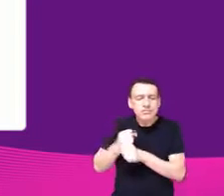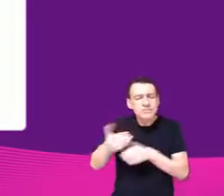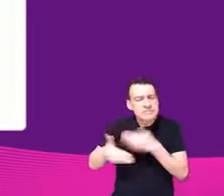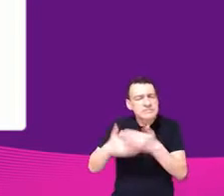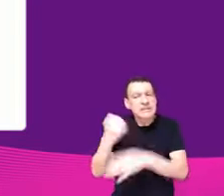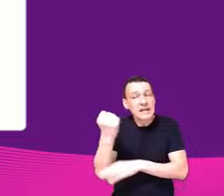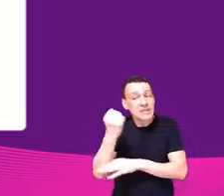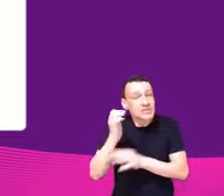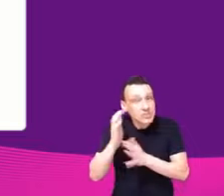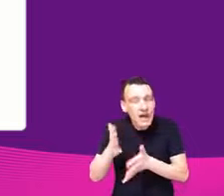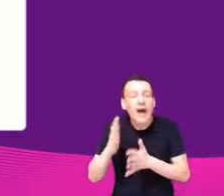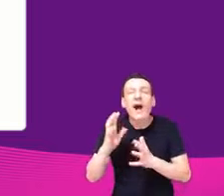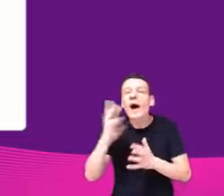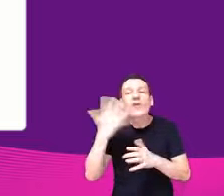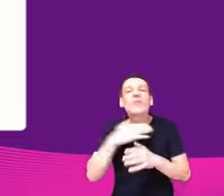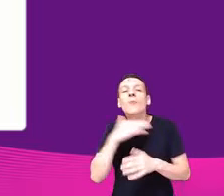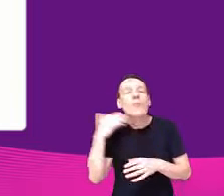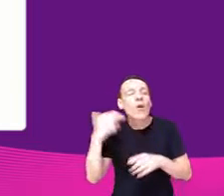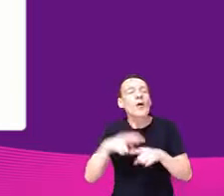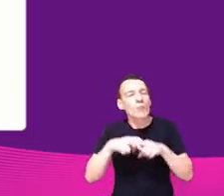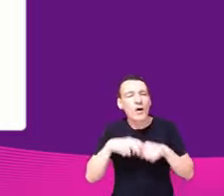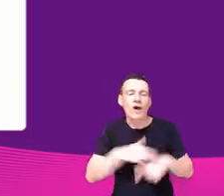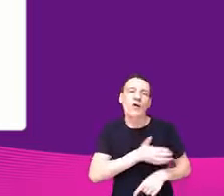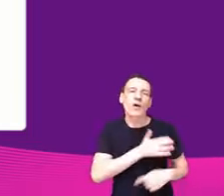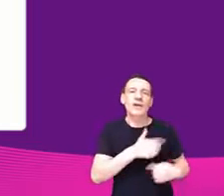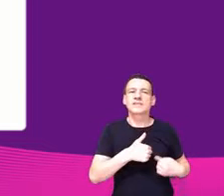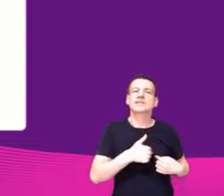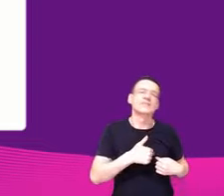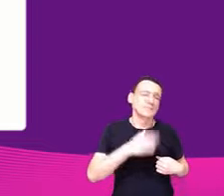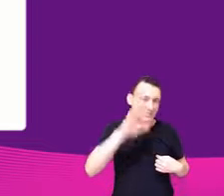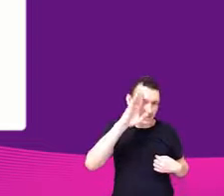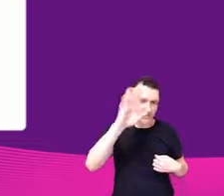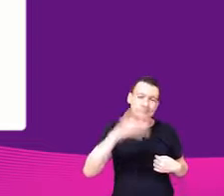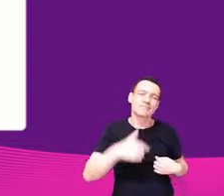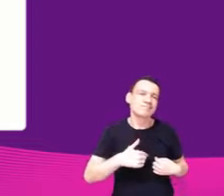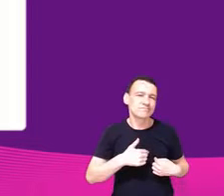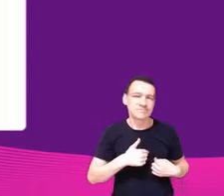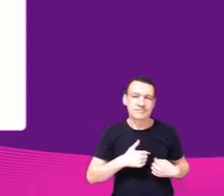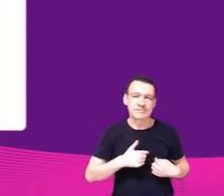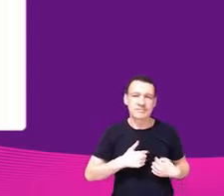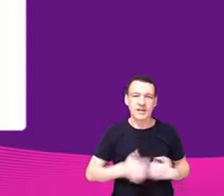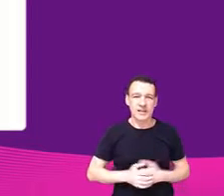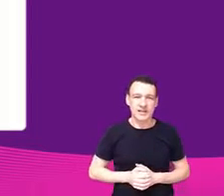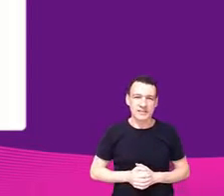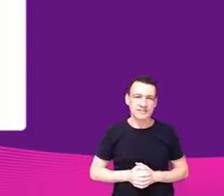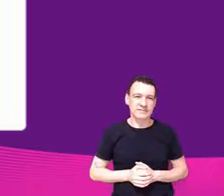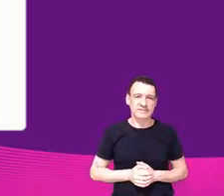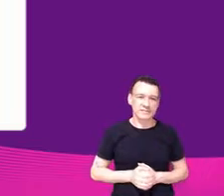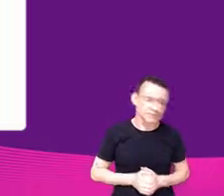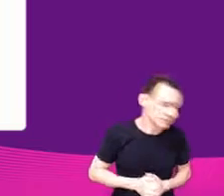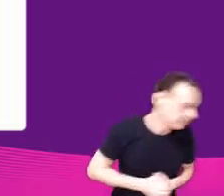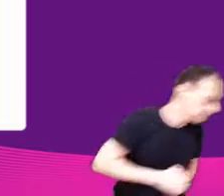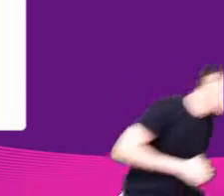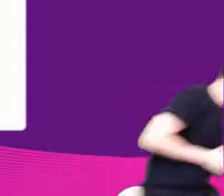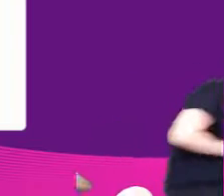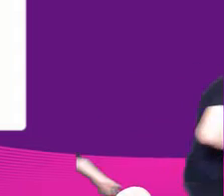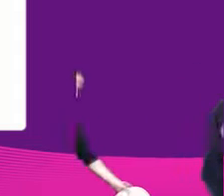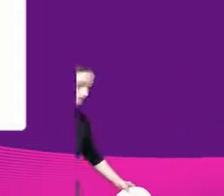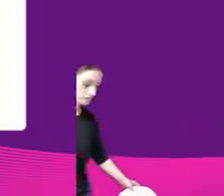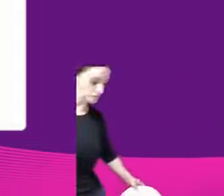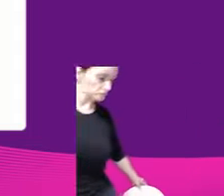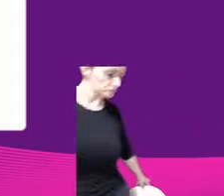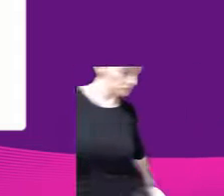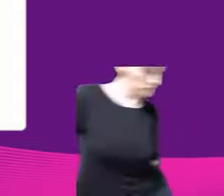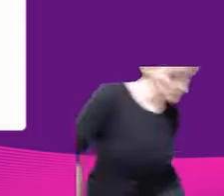experienciar o início de diálise ou no recebimento de um transplante renal, né. Então, a gente vê que realmente